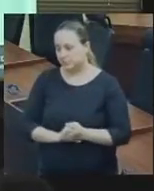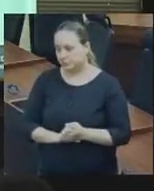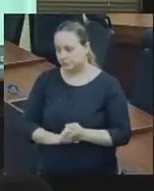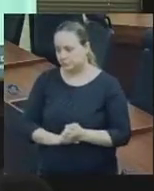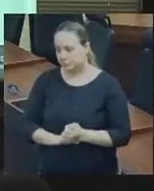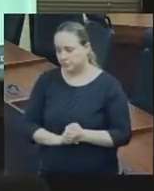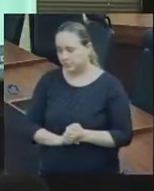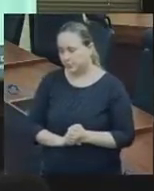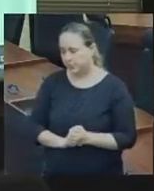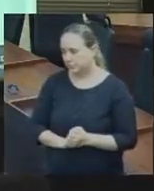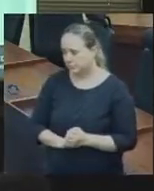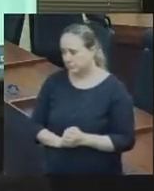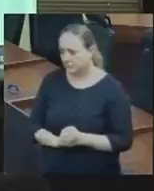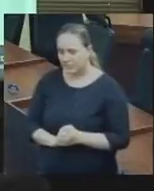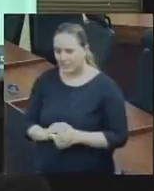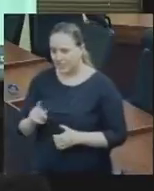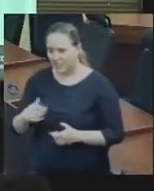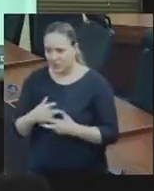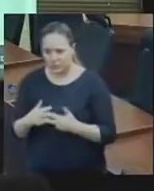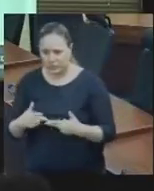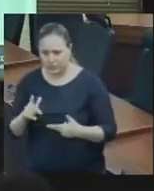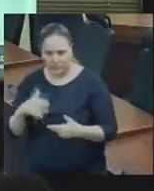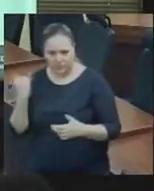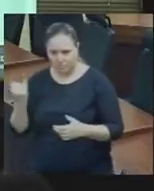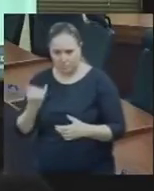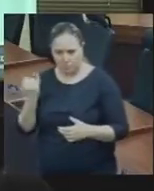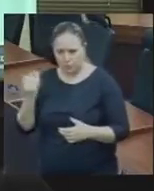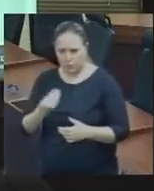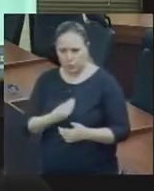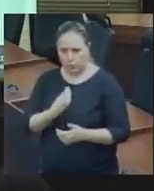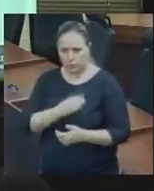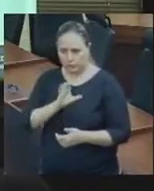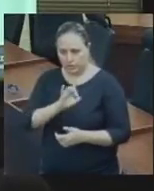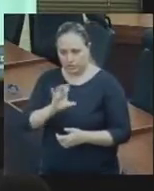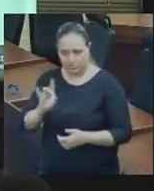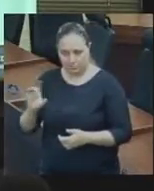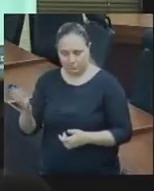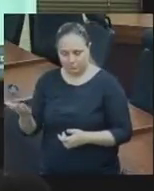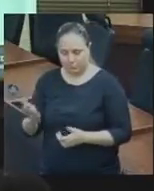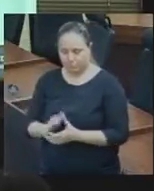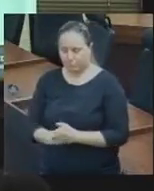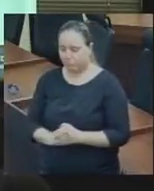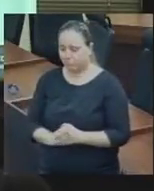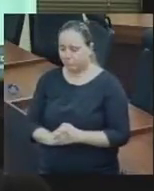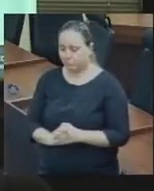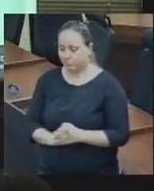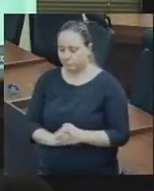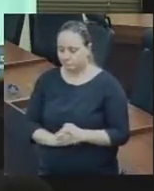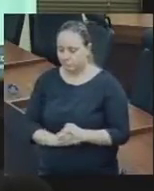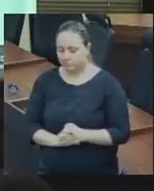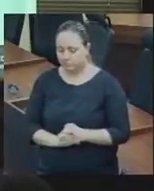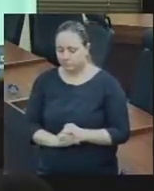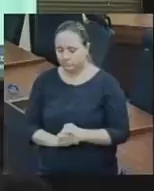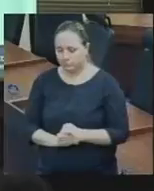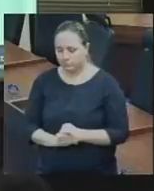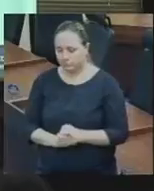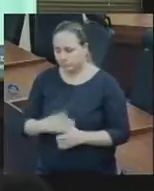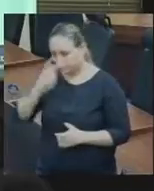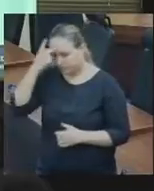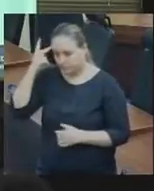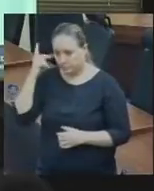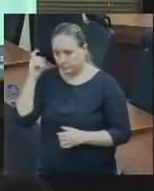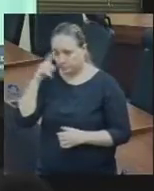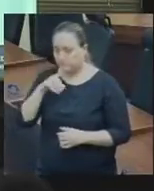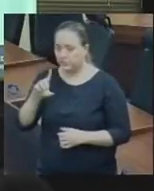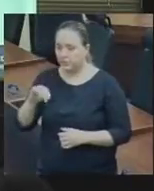são coisas extremamente importantes na a a uma pessoa com dificuldade de mobilidade